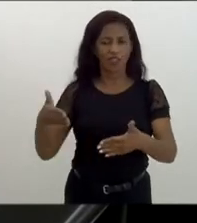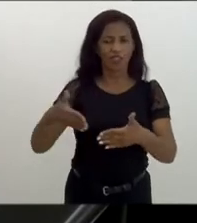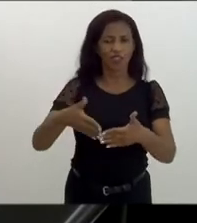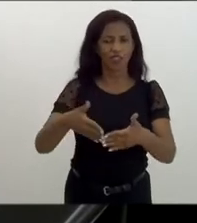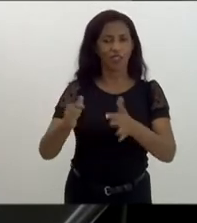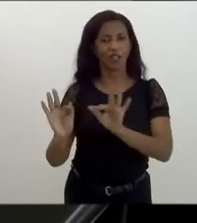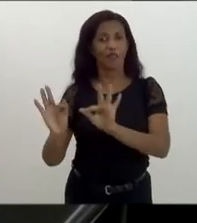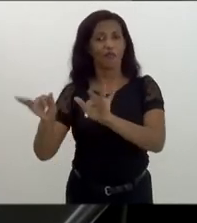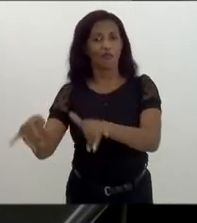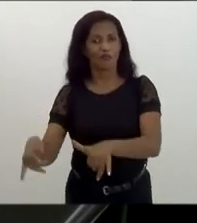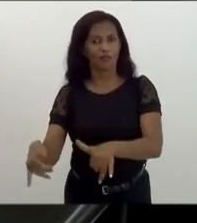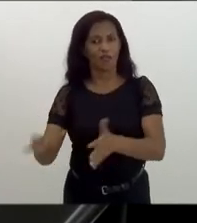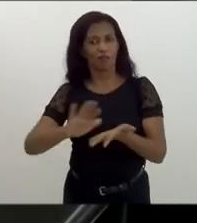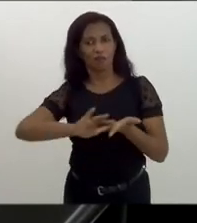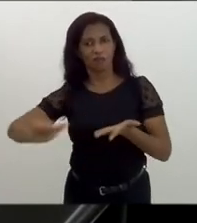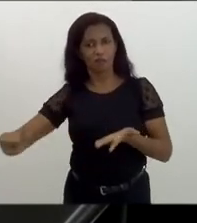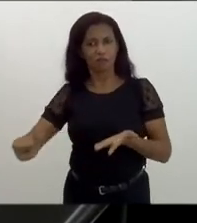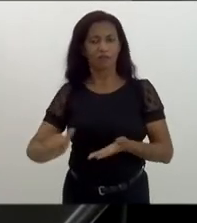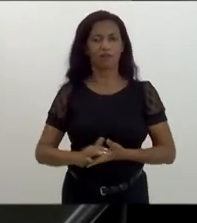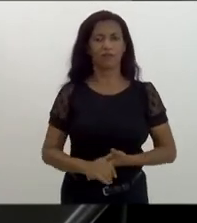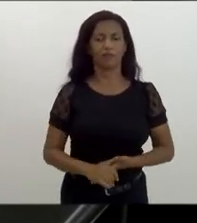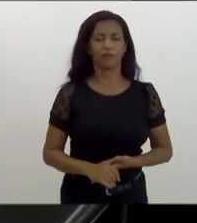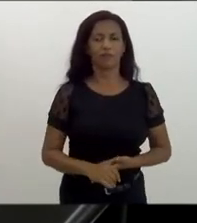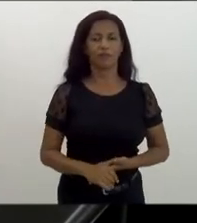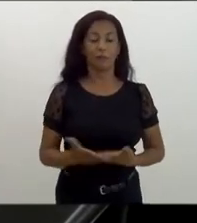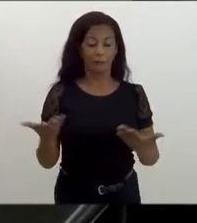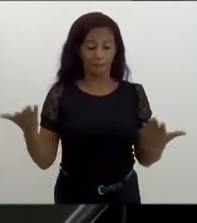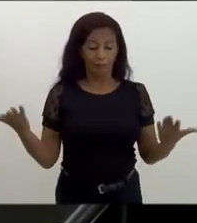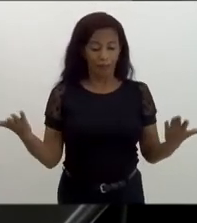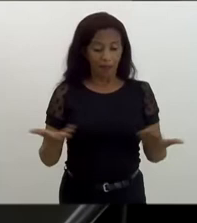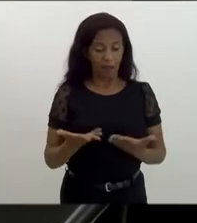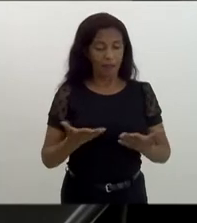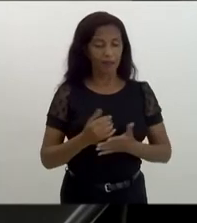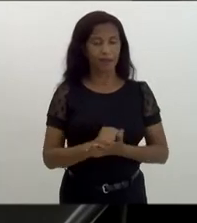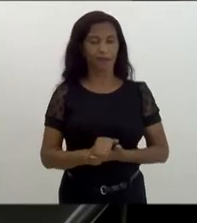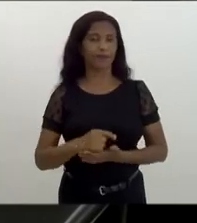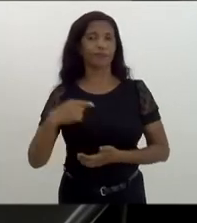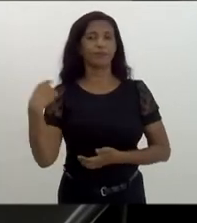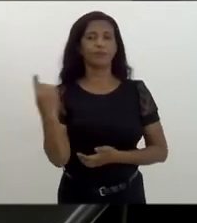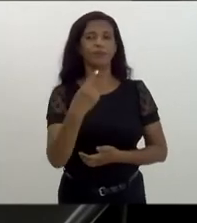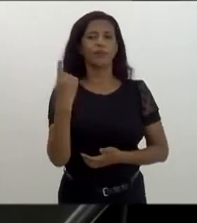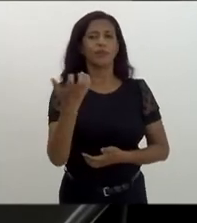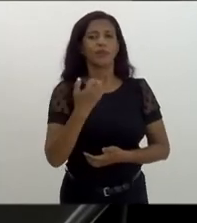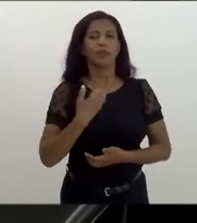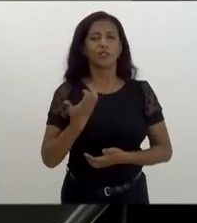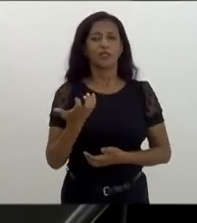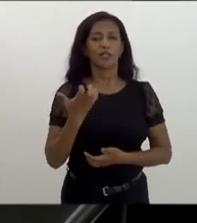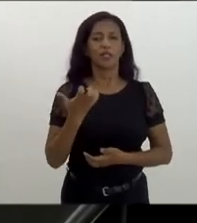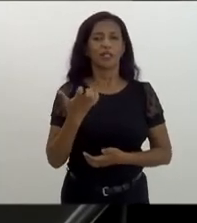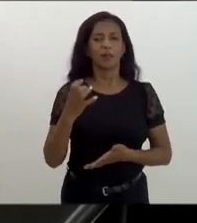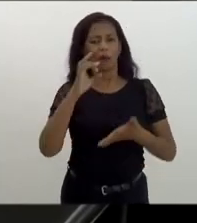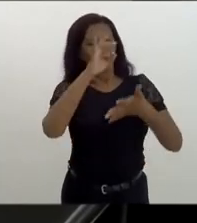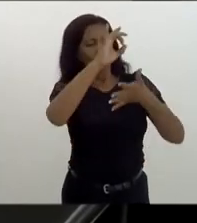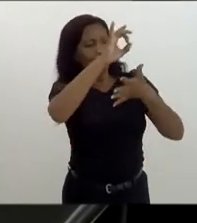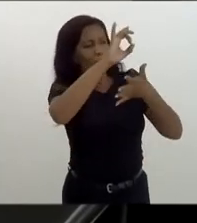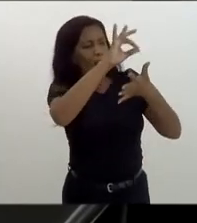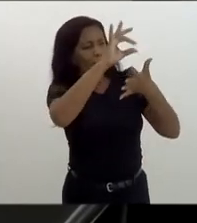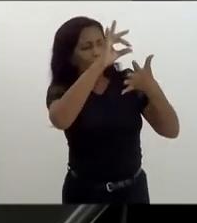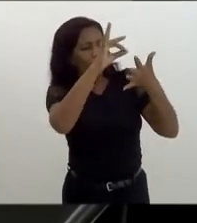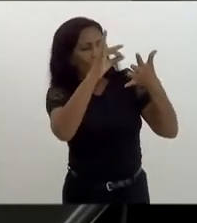chega à fase final da Extinção agora nós pretendemos me usar o que que